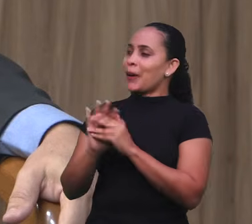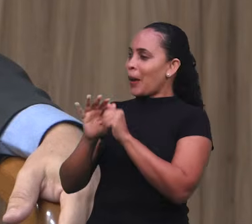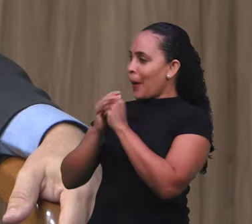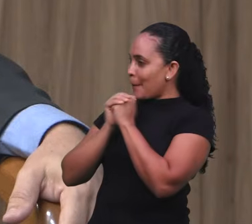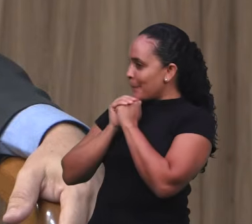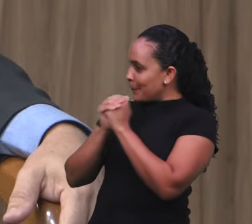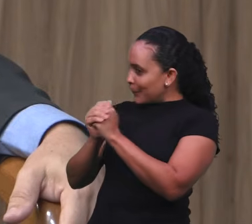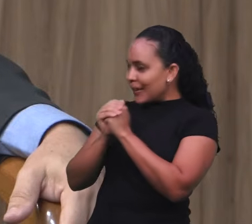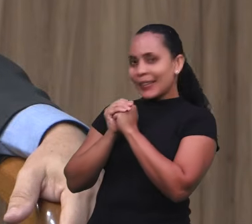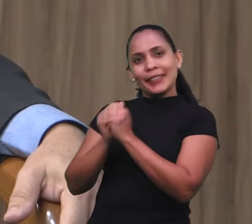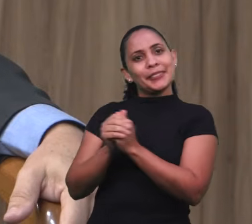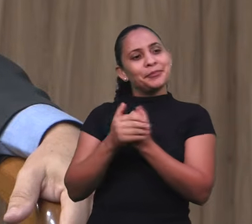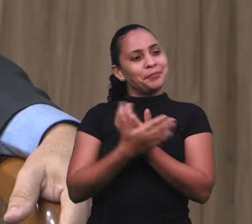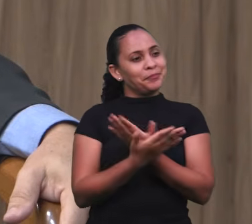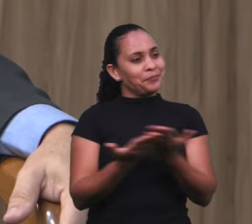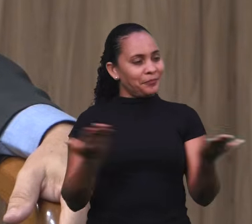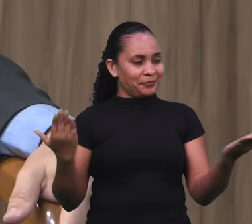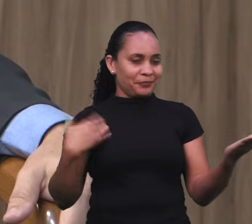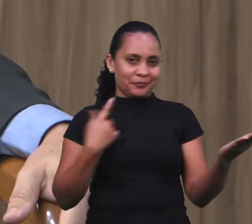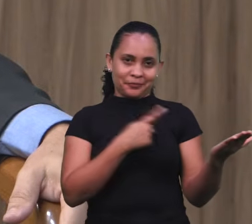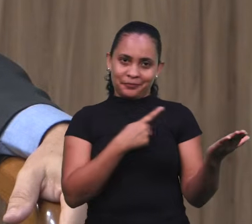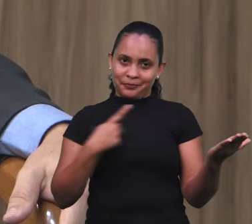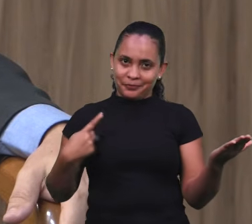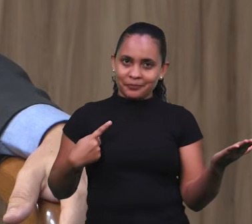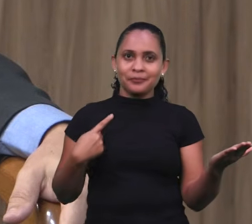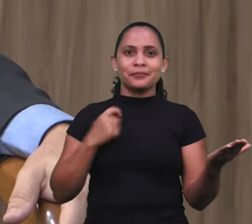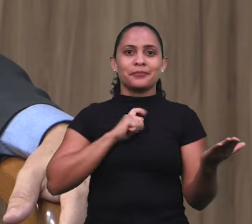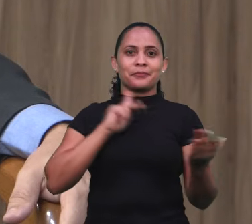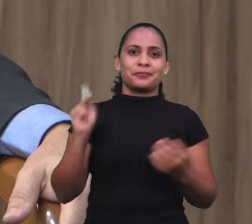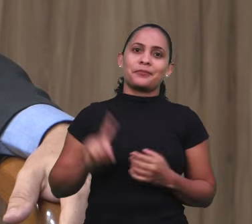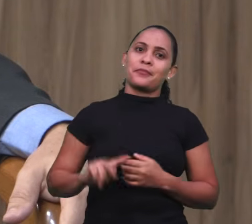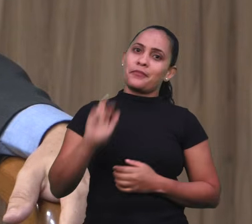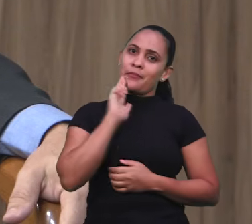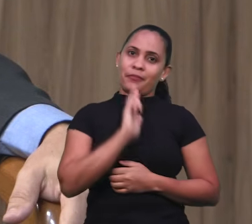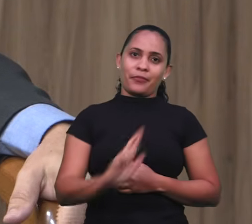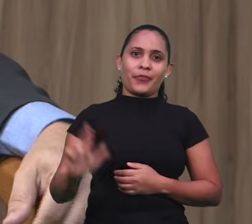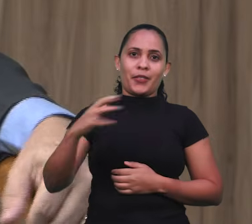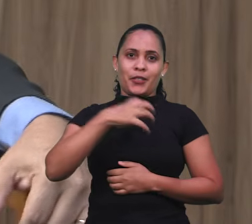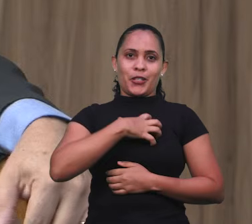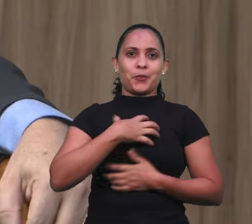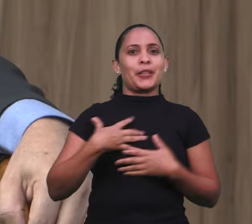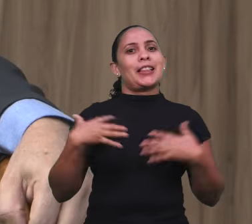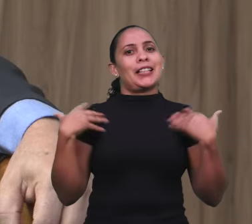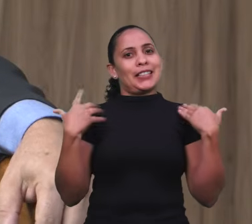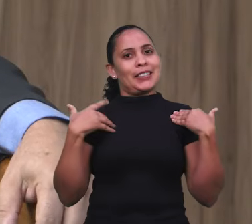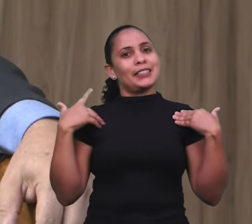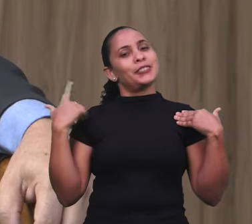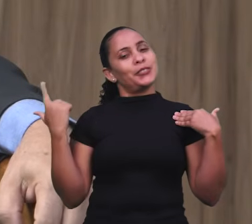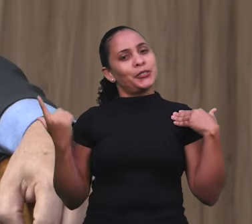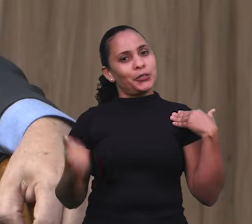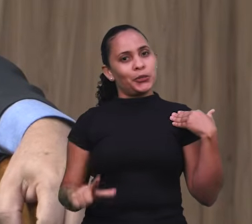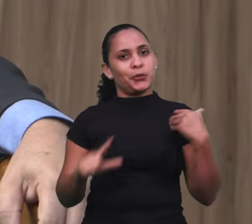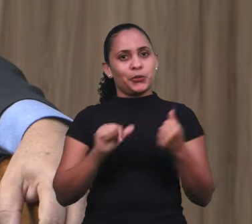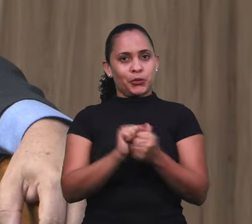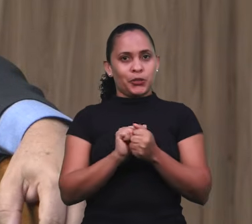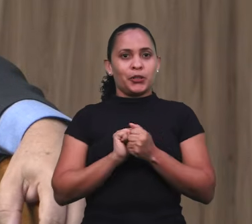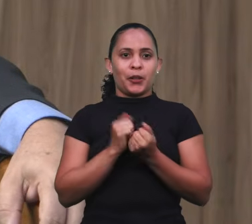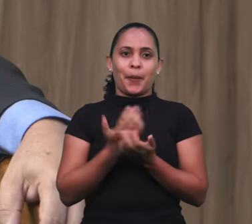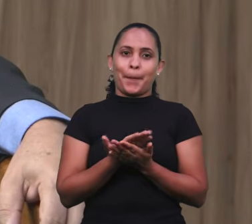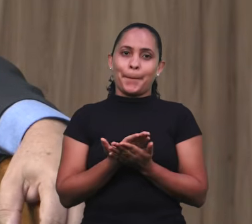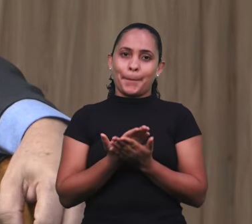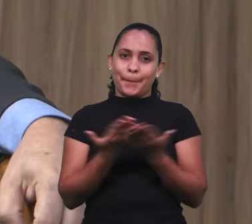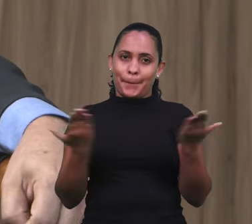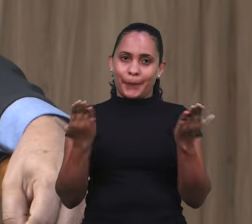Amém, pastor Abel, pastor Edson, a paz do Senhor. É uma alegria estar mais uma vez com os irmãos aqui. E a paz do Senhor